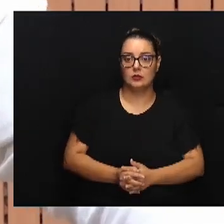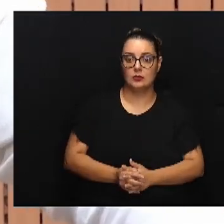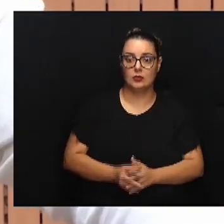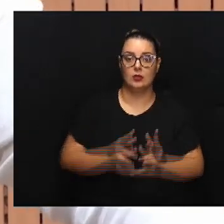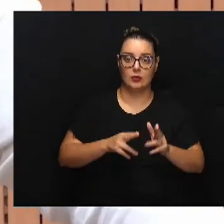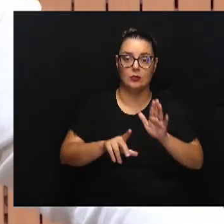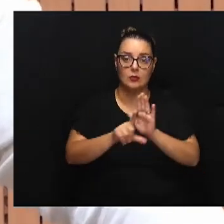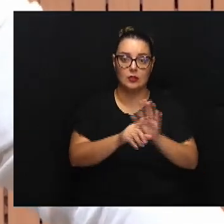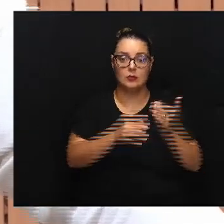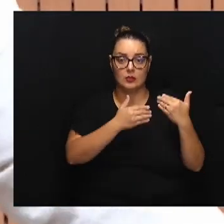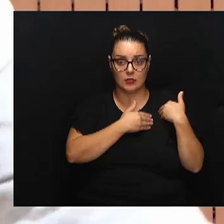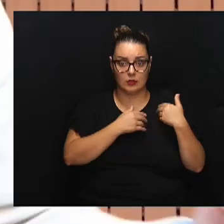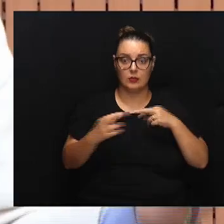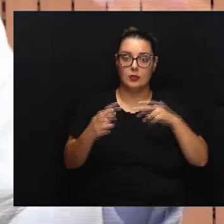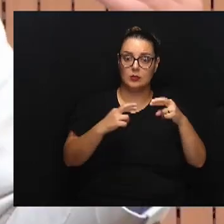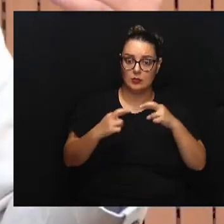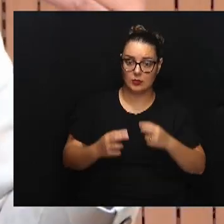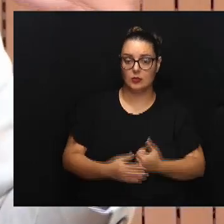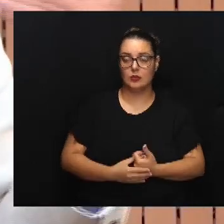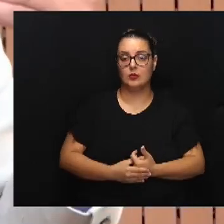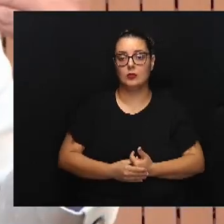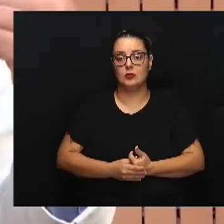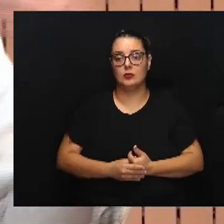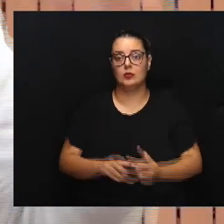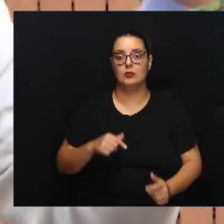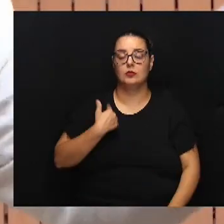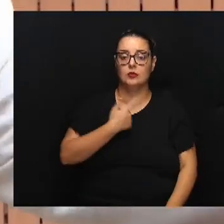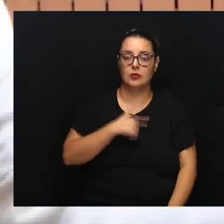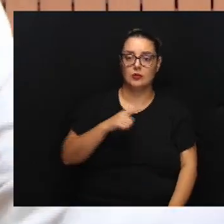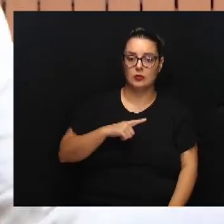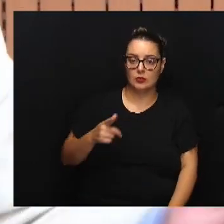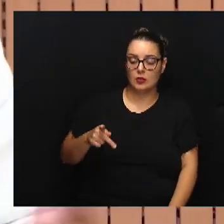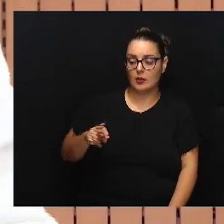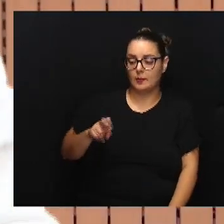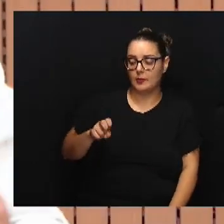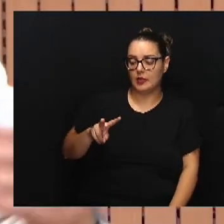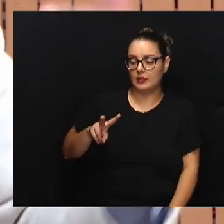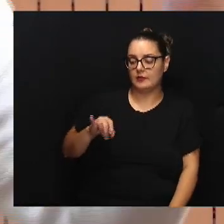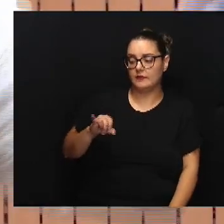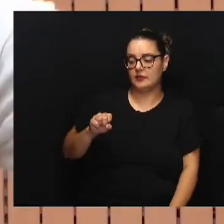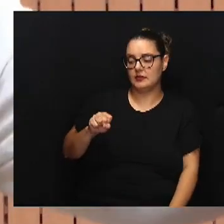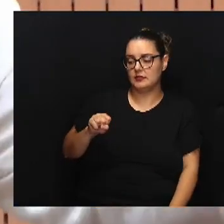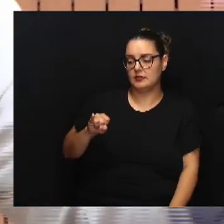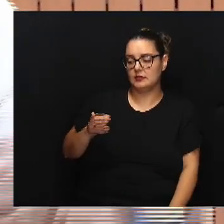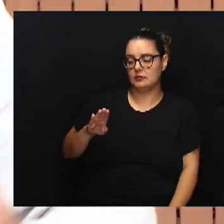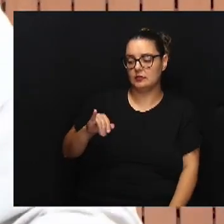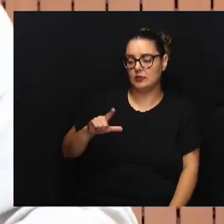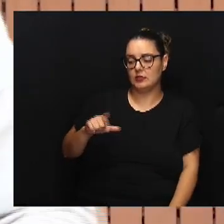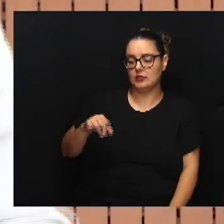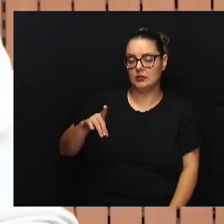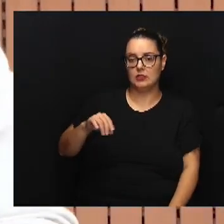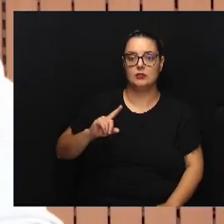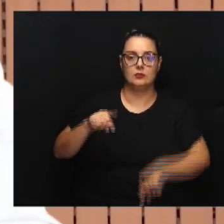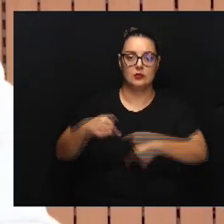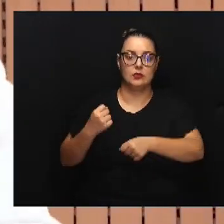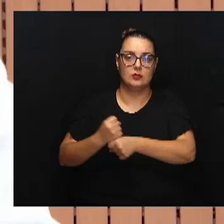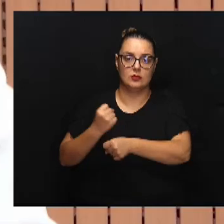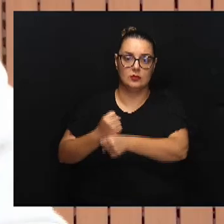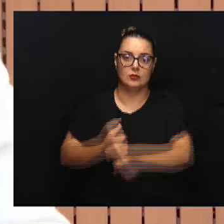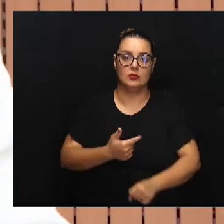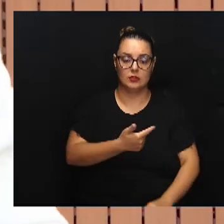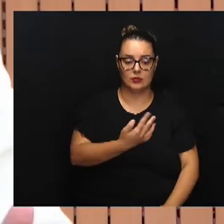de Responsabilidade Fiscal, nós tivemos que fazer a previsibilidade de orçamento para os próximos anos, né? Então, esses R$